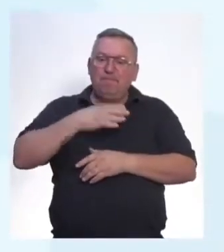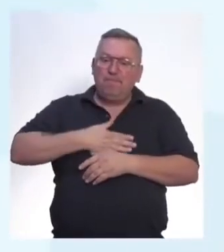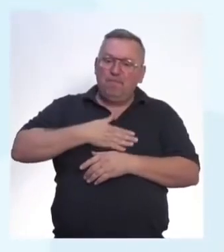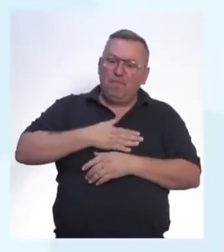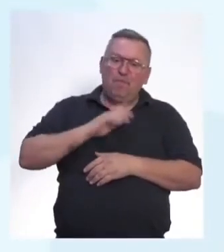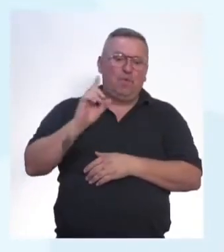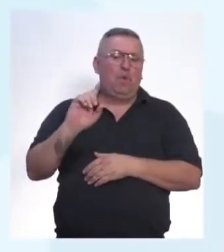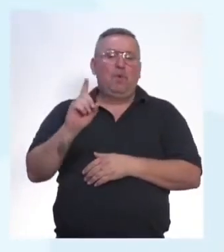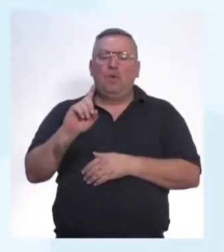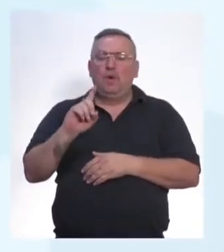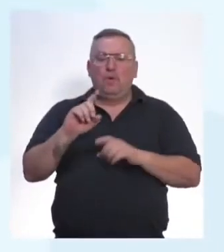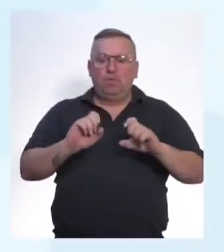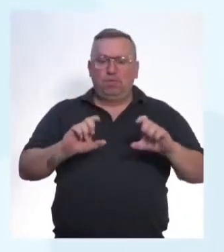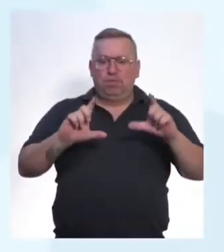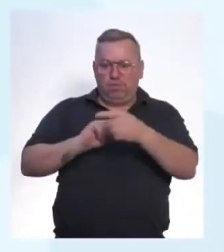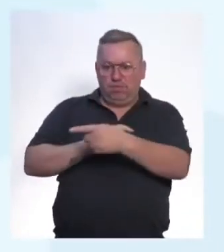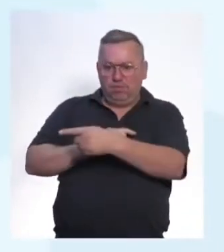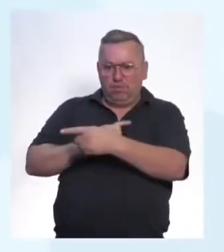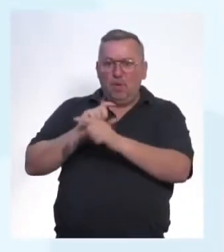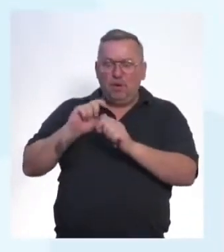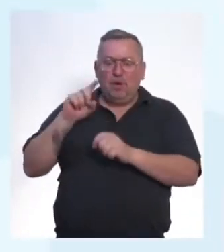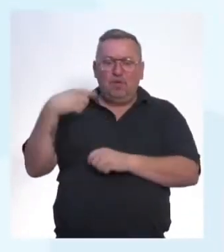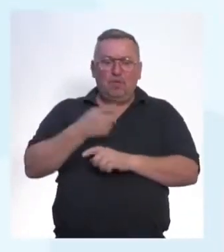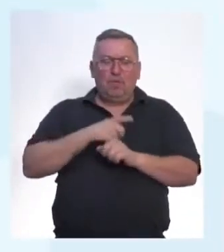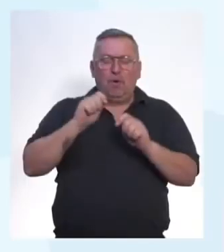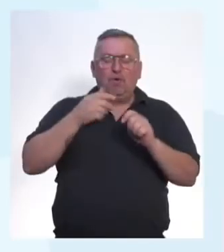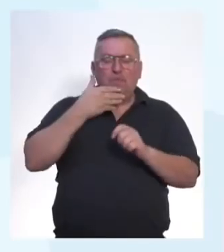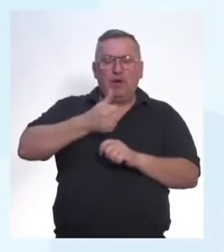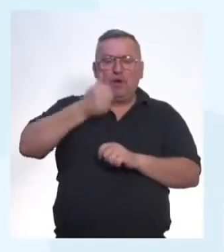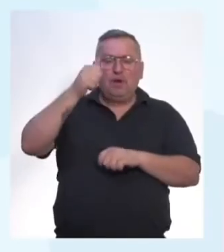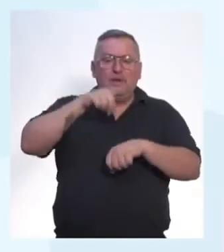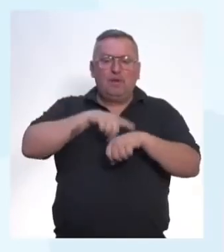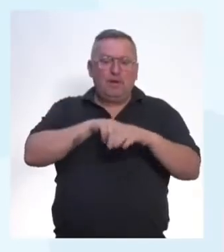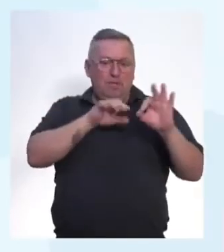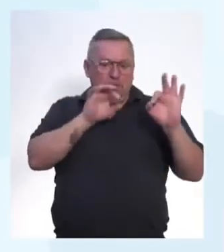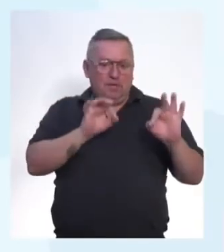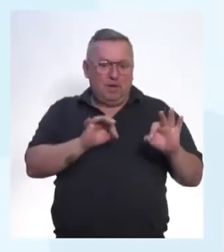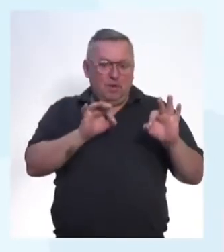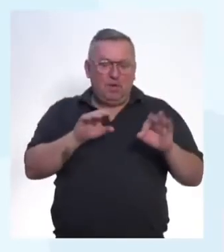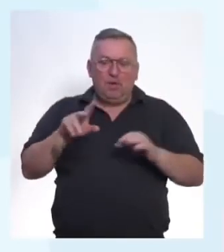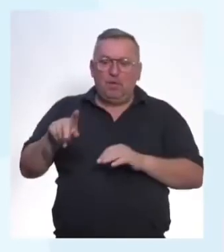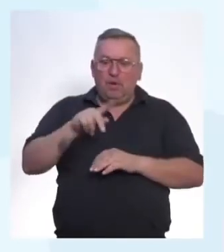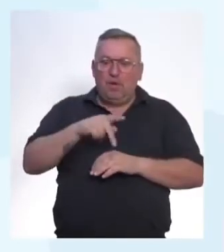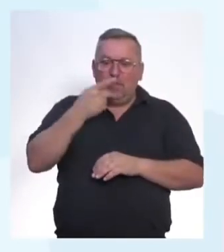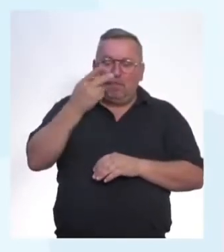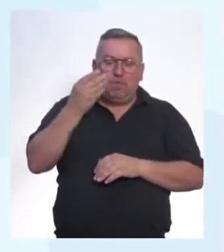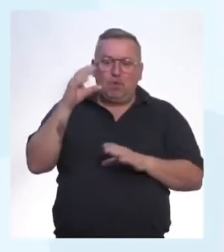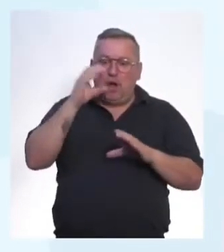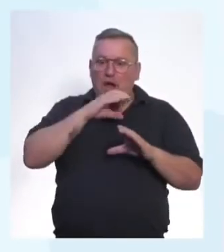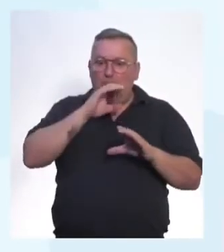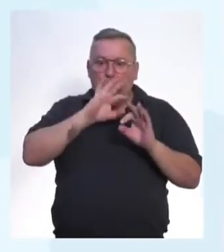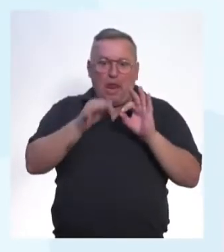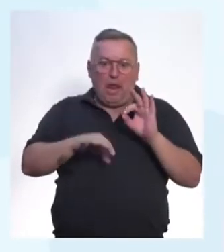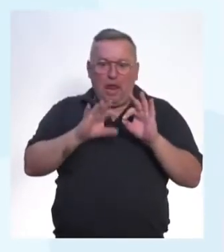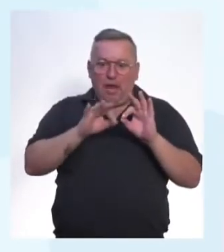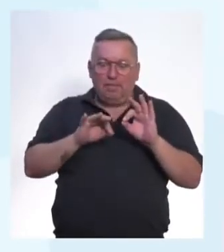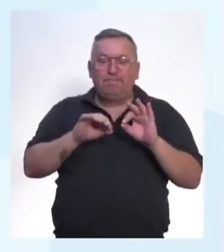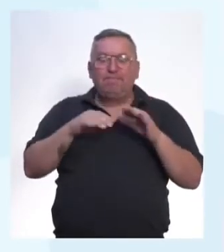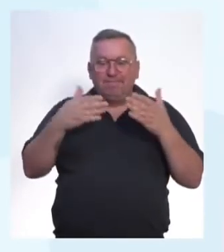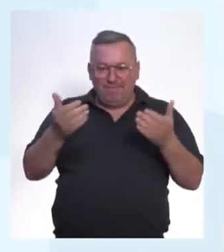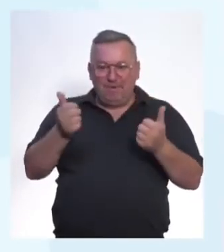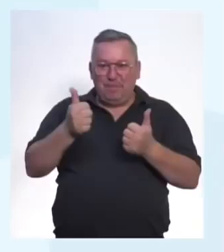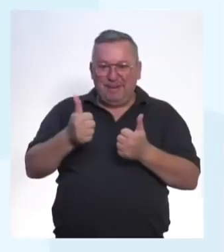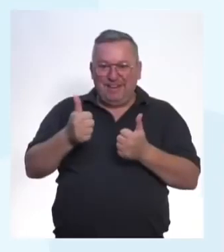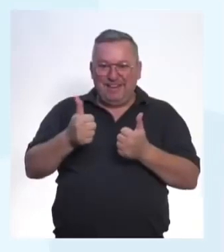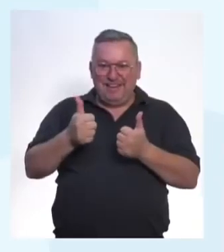da aula, o que a gente pode melhorar, se o tempo foi compatível, se o professor falou muito rápido e assim vai. Tudo